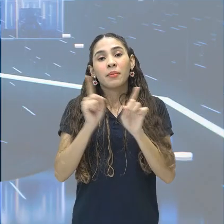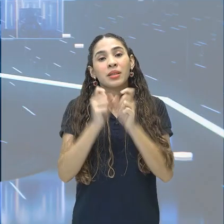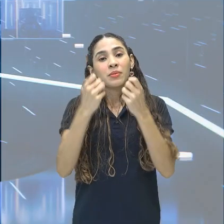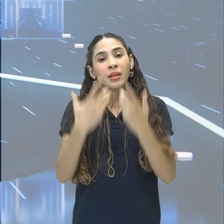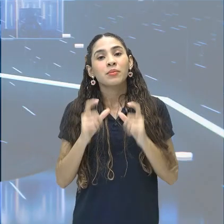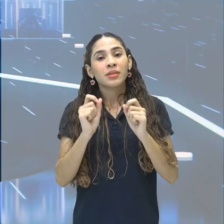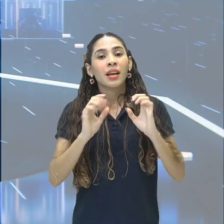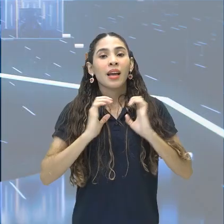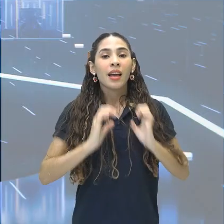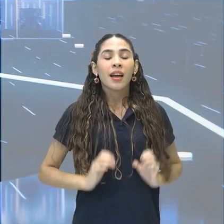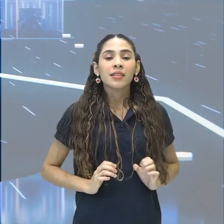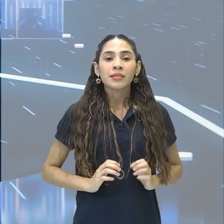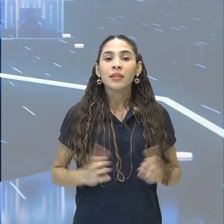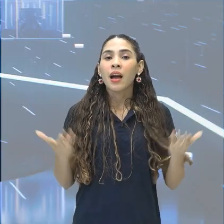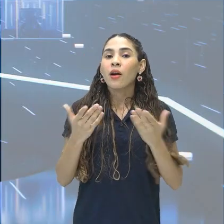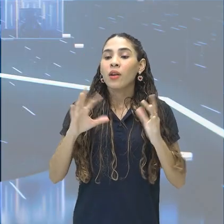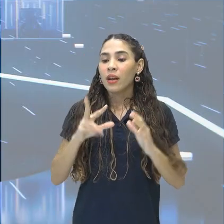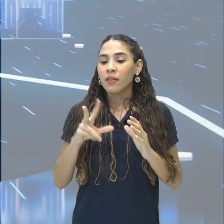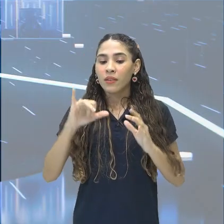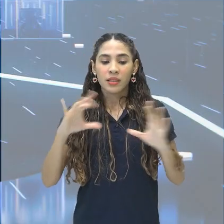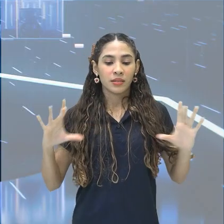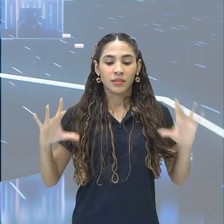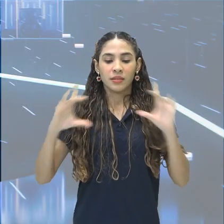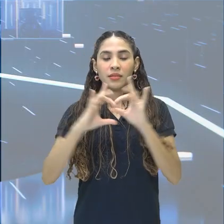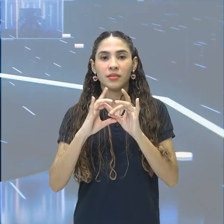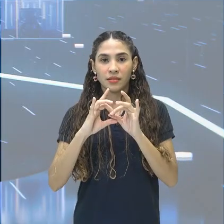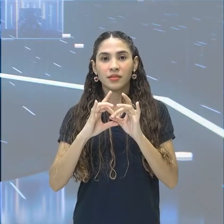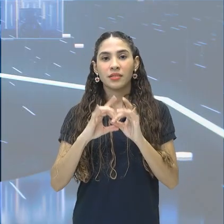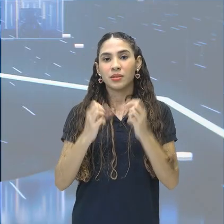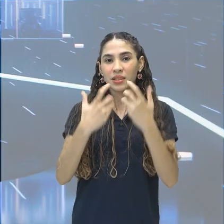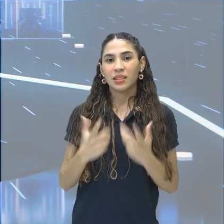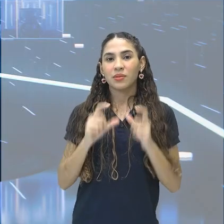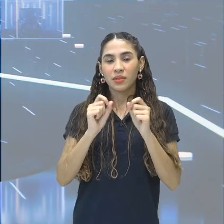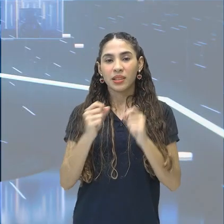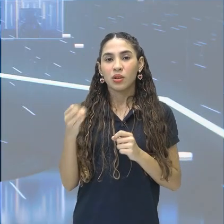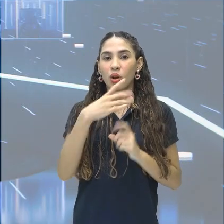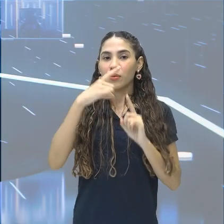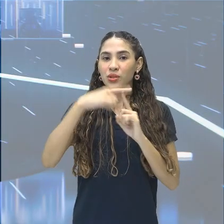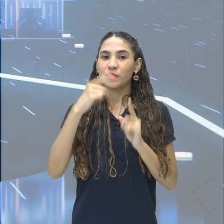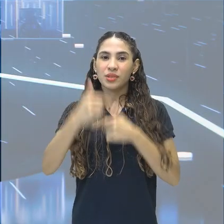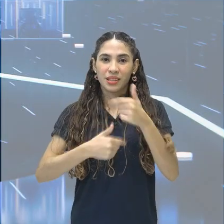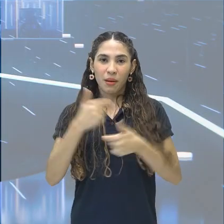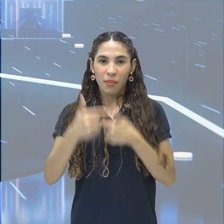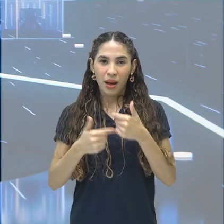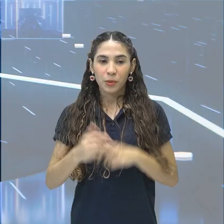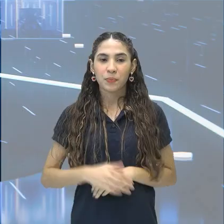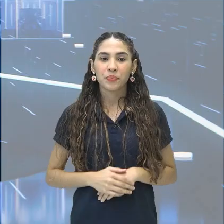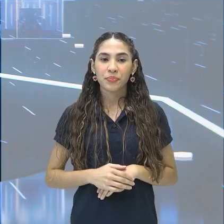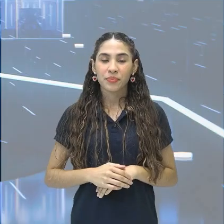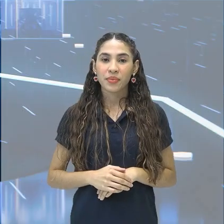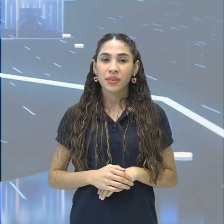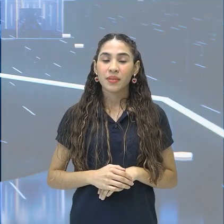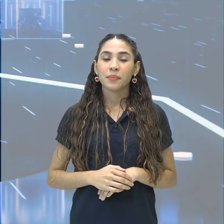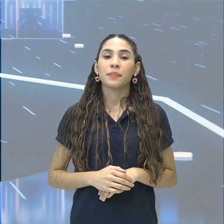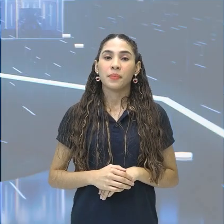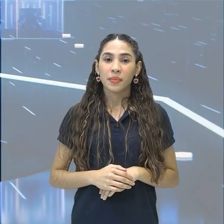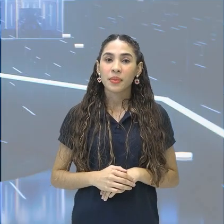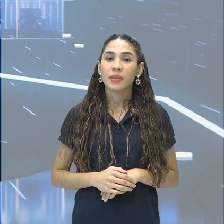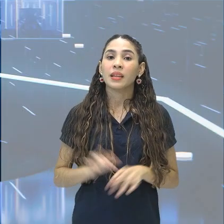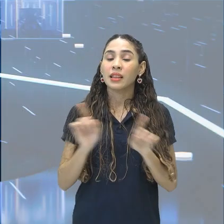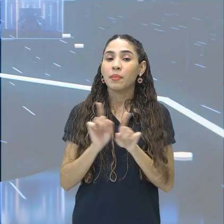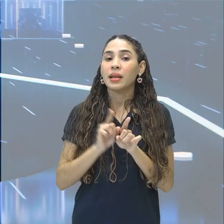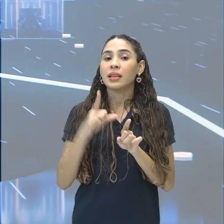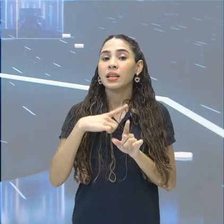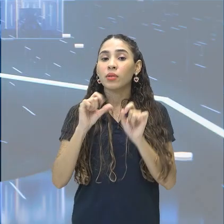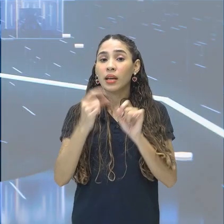de ética, e agora a gente vai juntar tudo isso aí, falando dessas novas formas de trabalho aí. E aí, aqui a gente tem